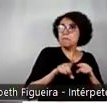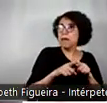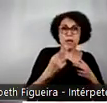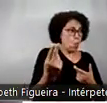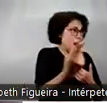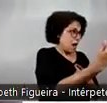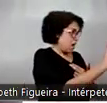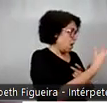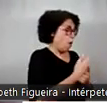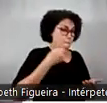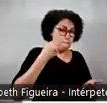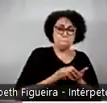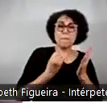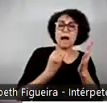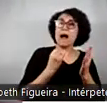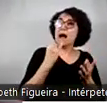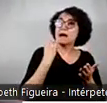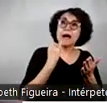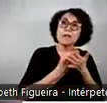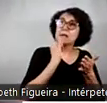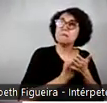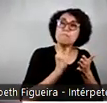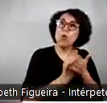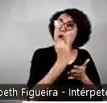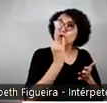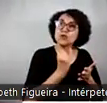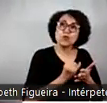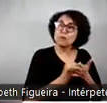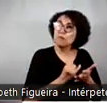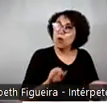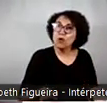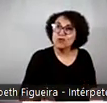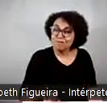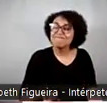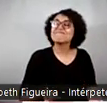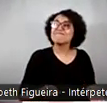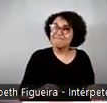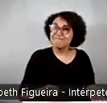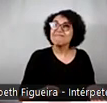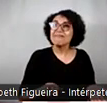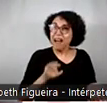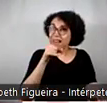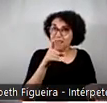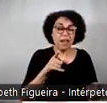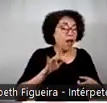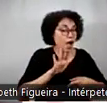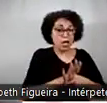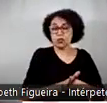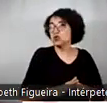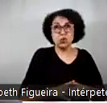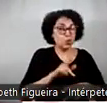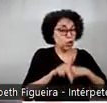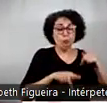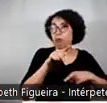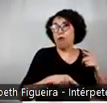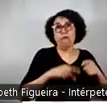é reverter, né, esse lucro, né, entre aspas, que recebe dos impostos em melhoria contínua para a população. Então,